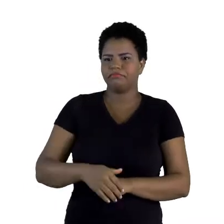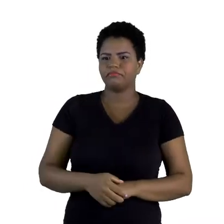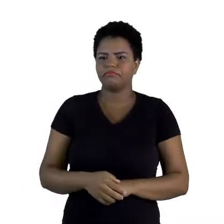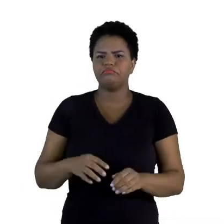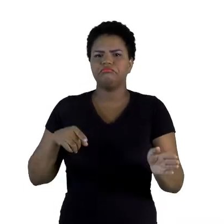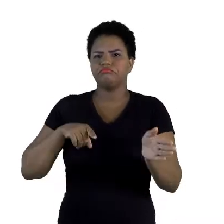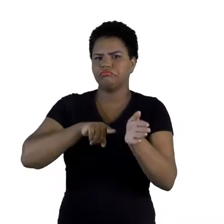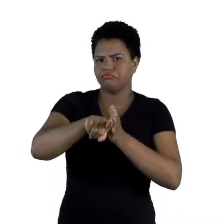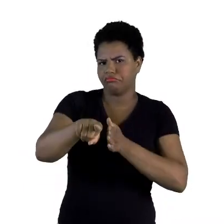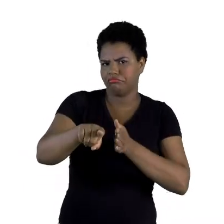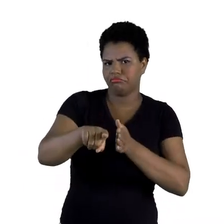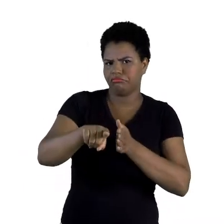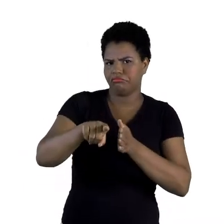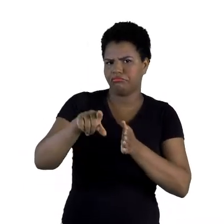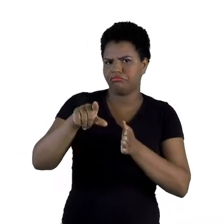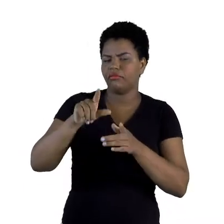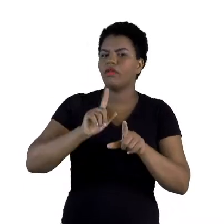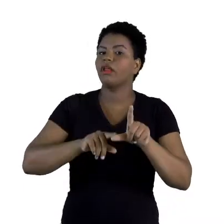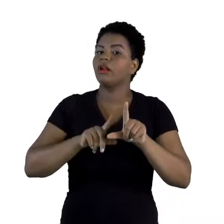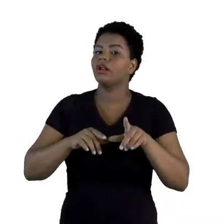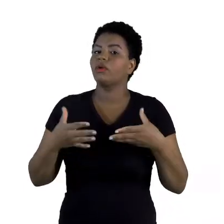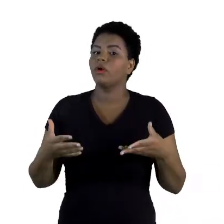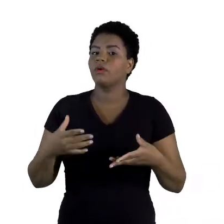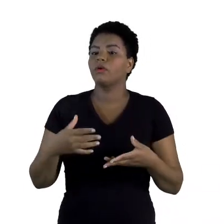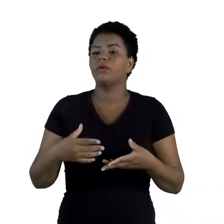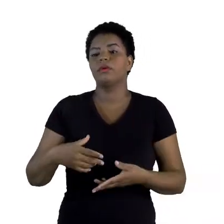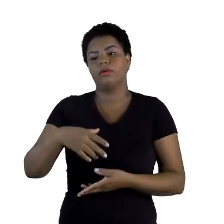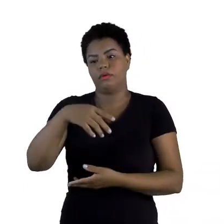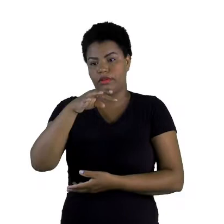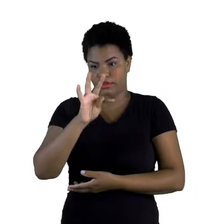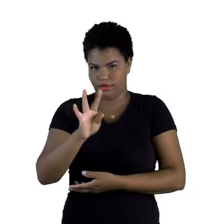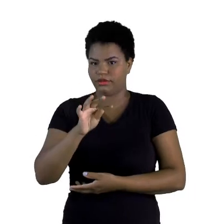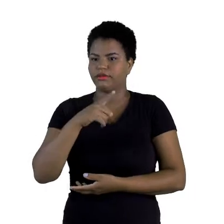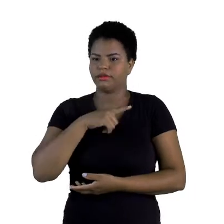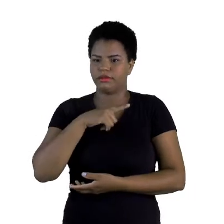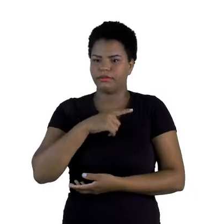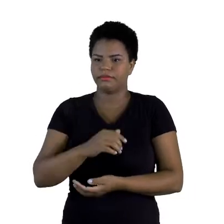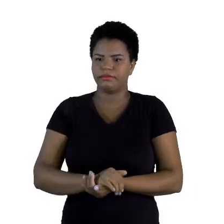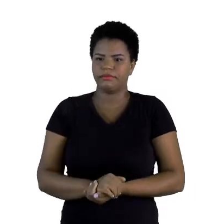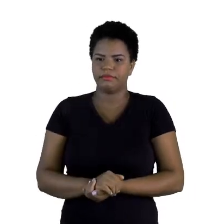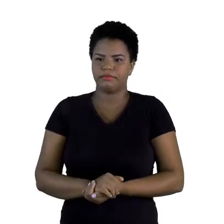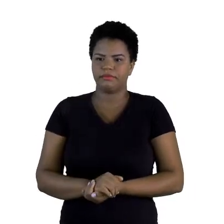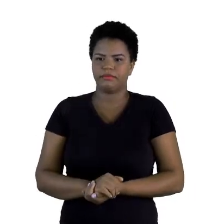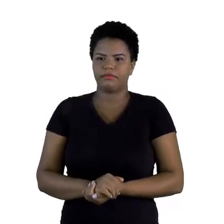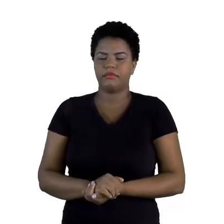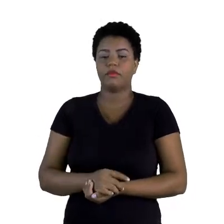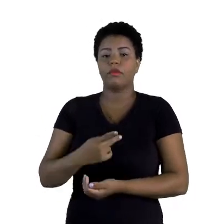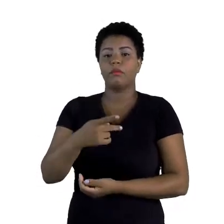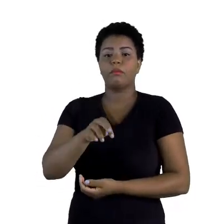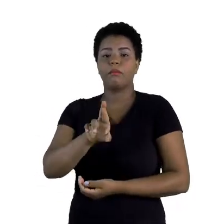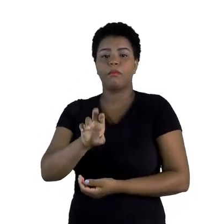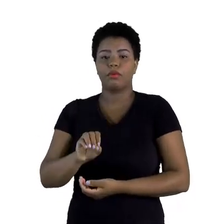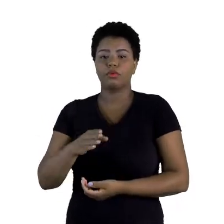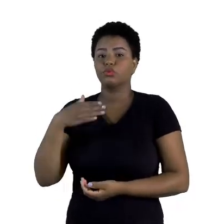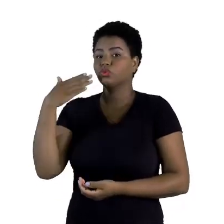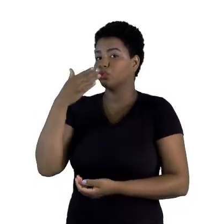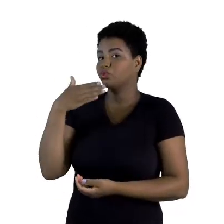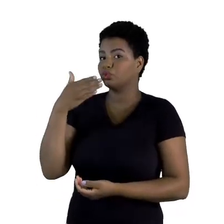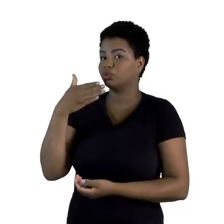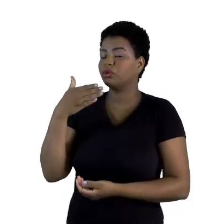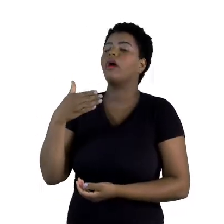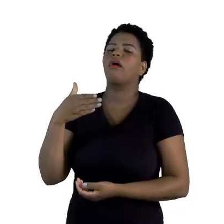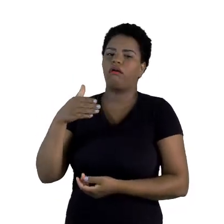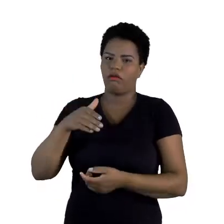Perguntou, tem que letra? A letra T. Pro, doce, outra vez a letra D na palavra